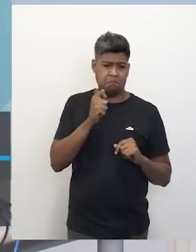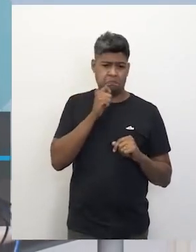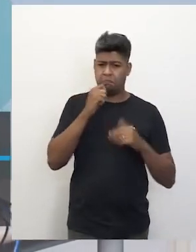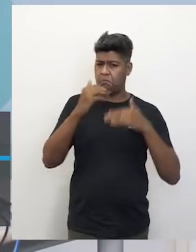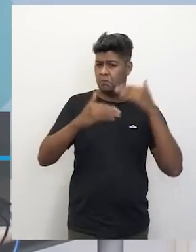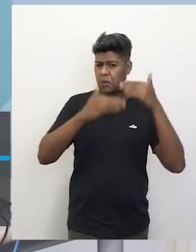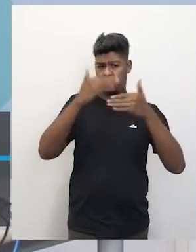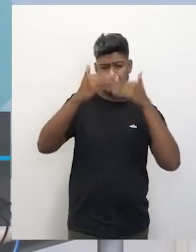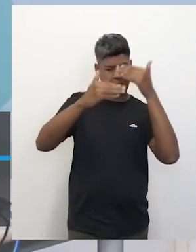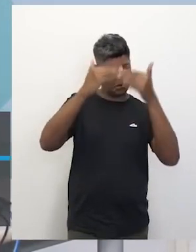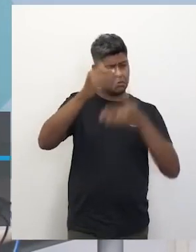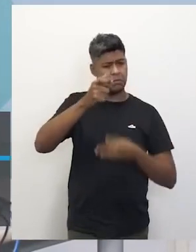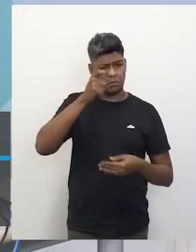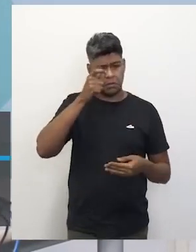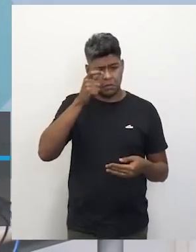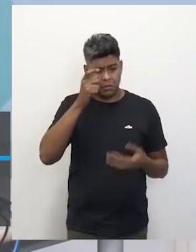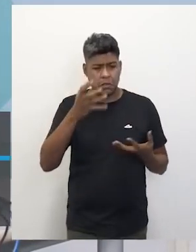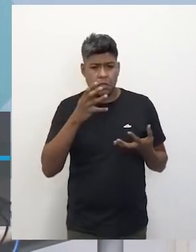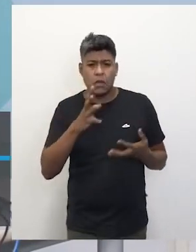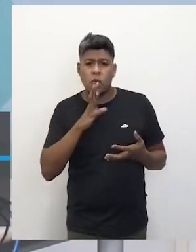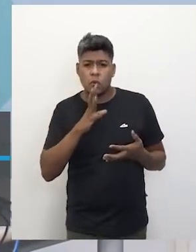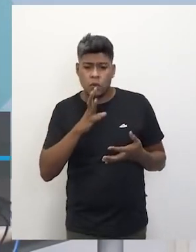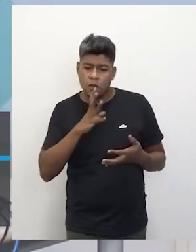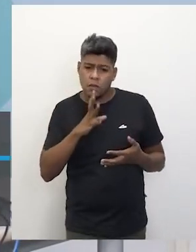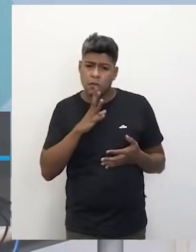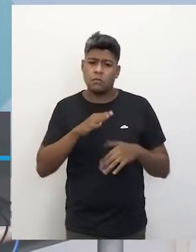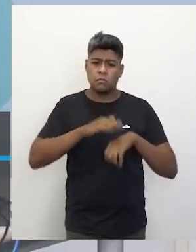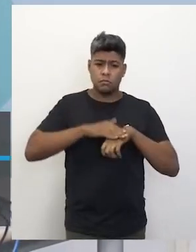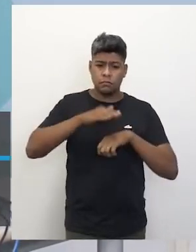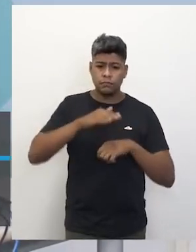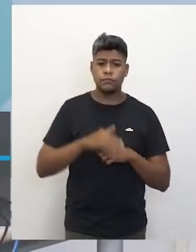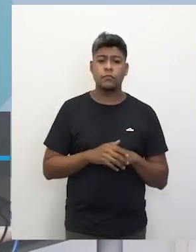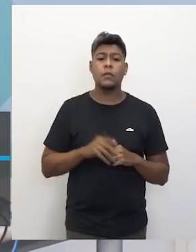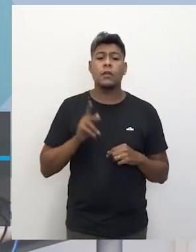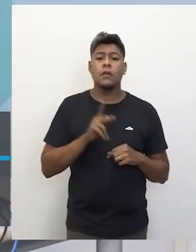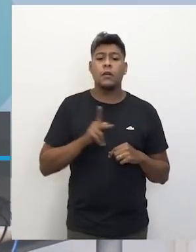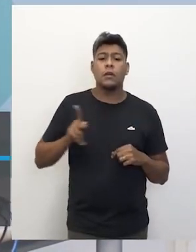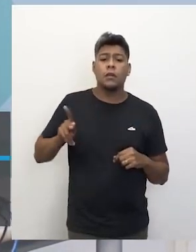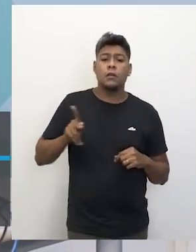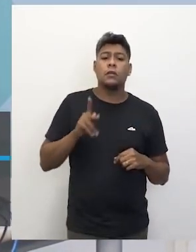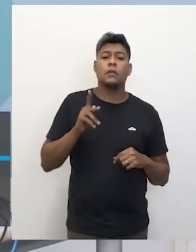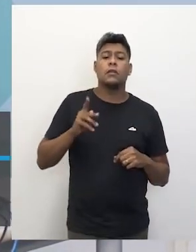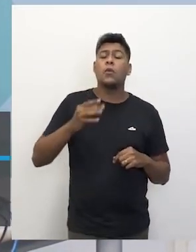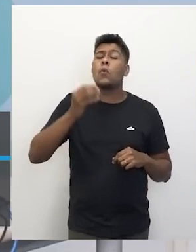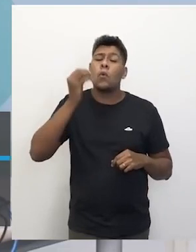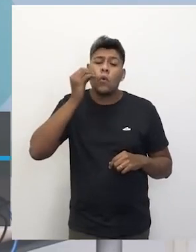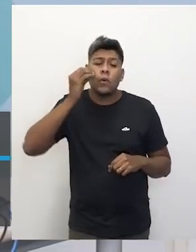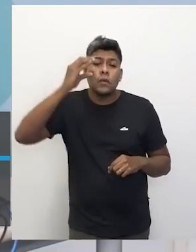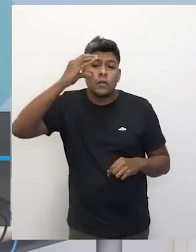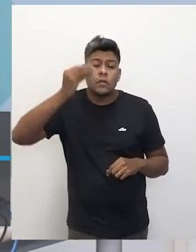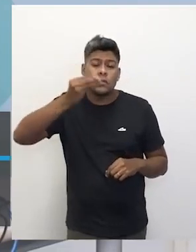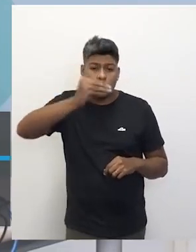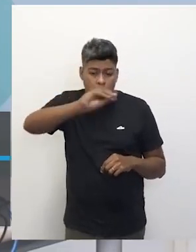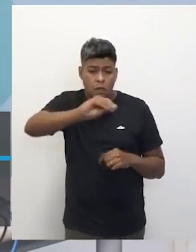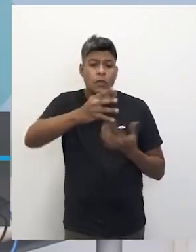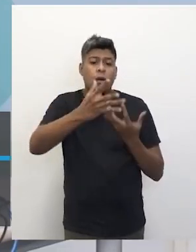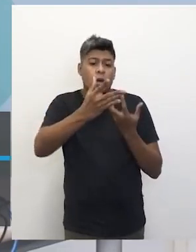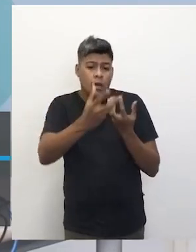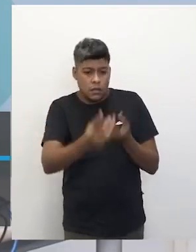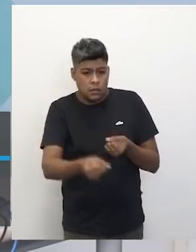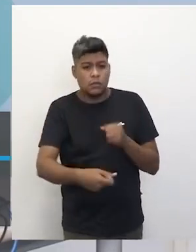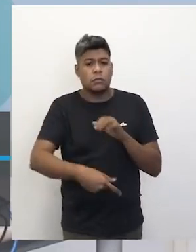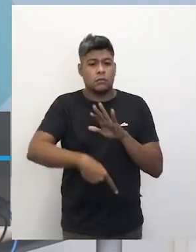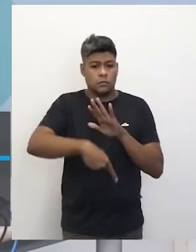né? Mas achou interessante o termo e quer conhecer um pouco melhor, né? A professora Sheila colocou reconhecimento, né? Aceitação